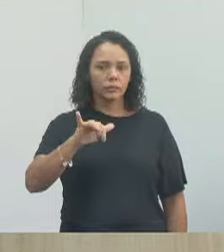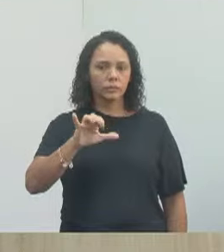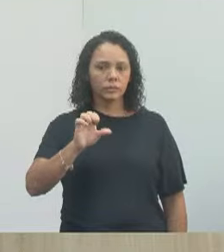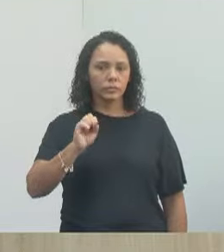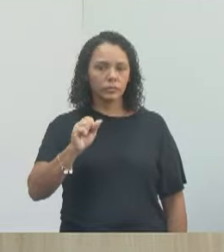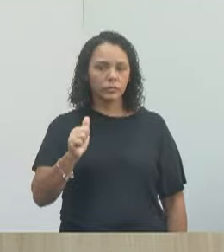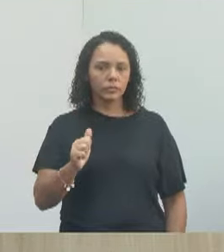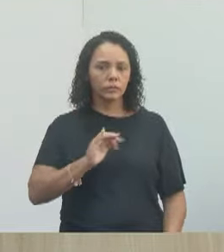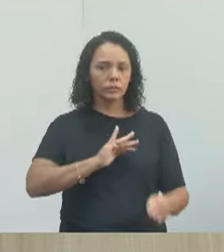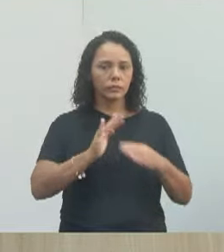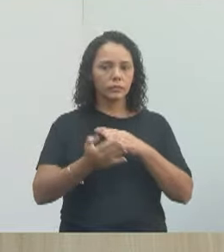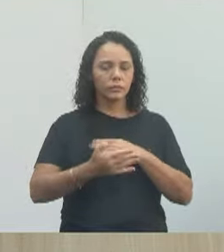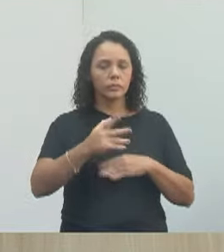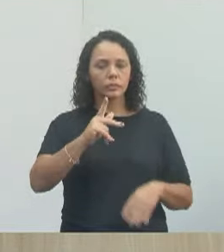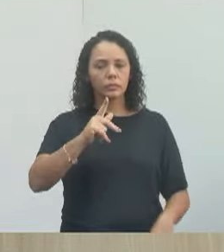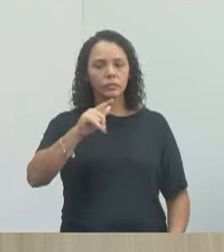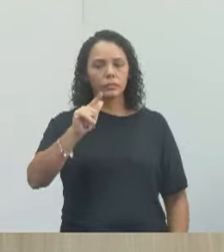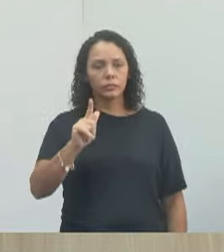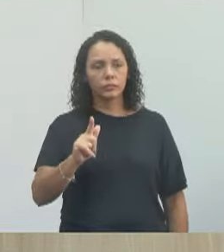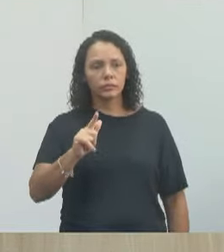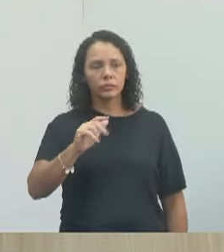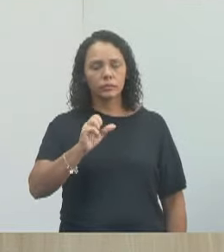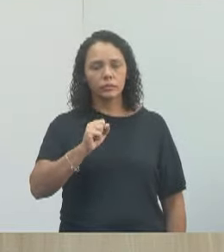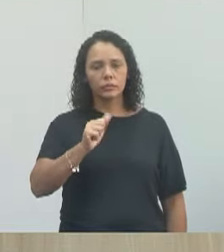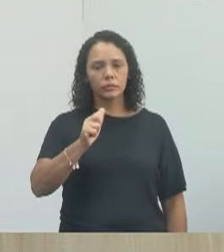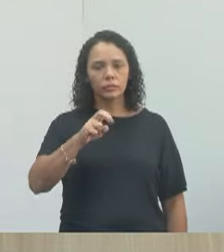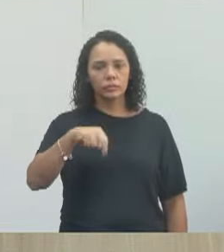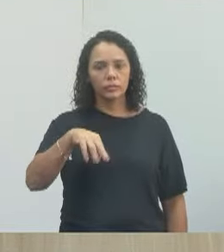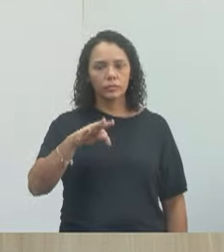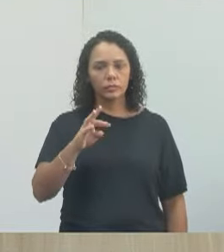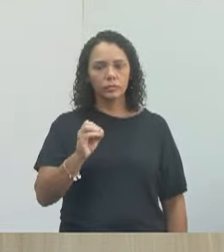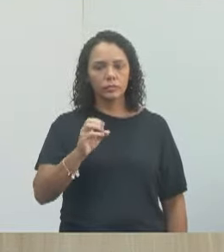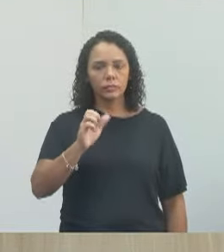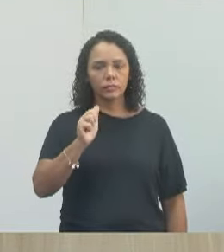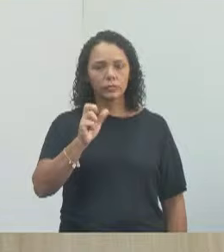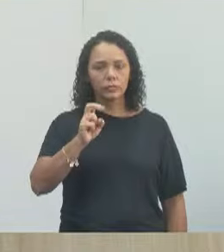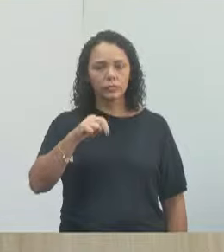Antônio neste município autoria vereador